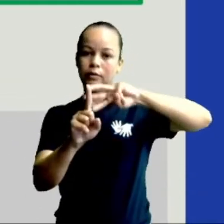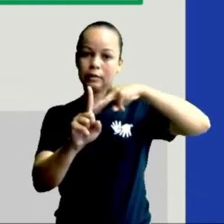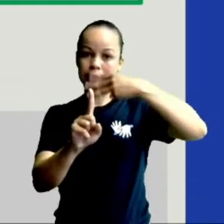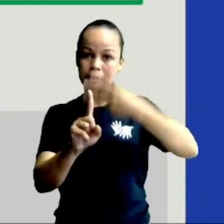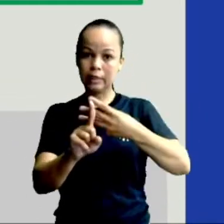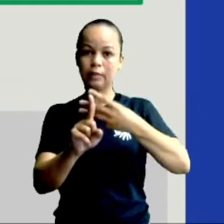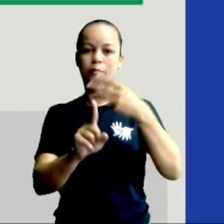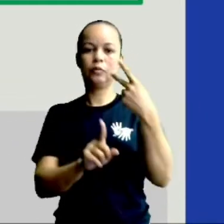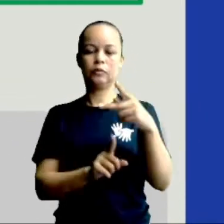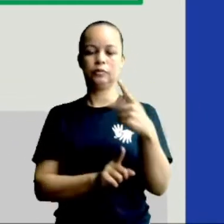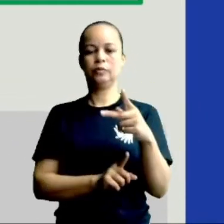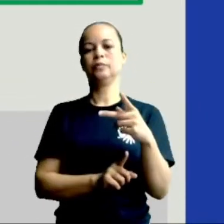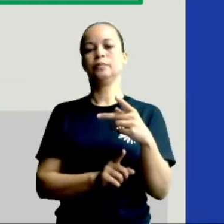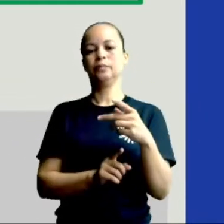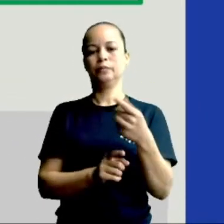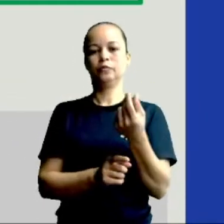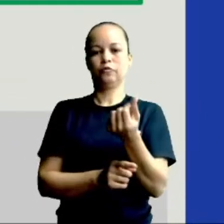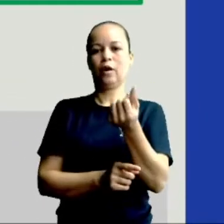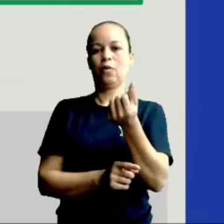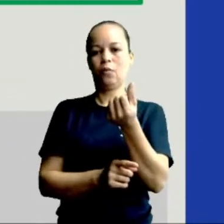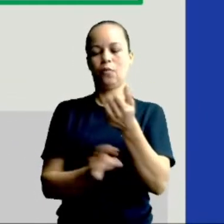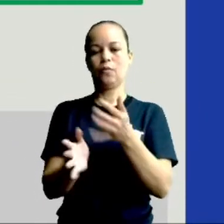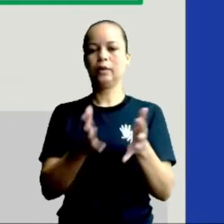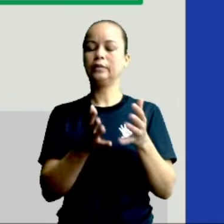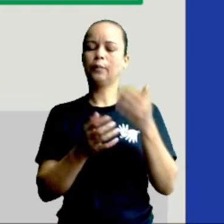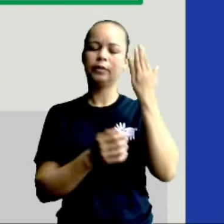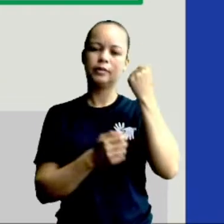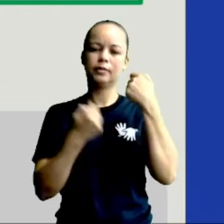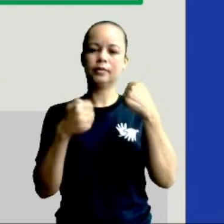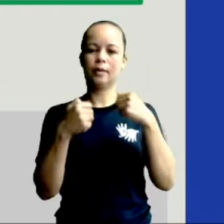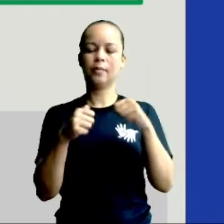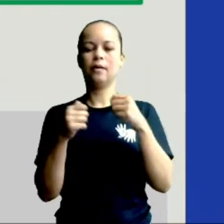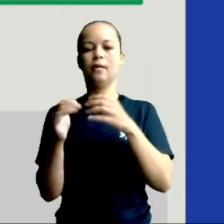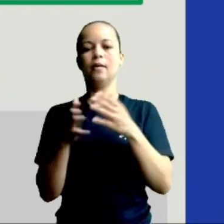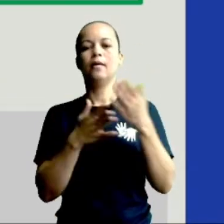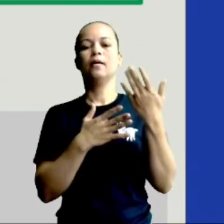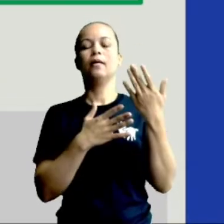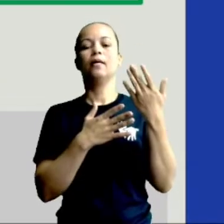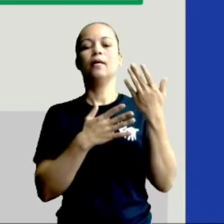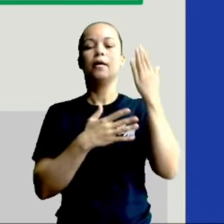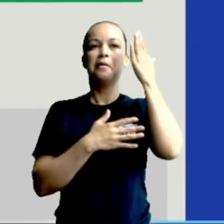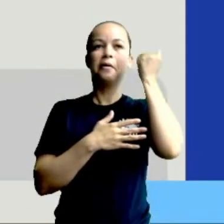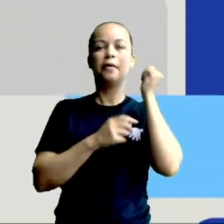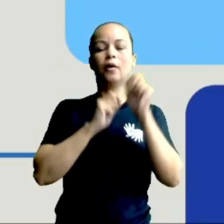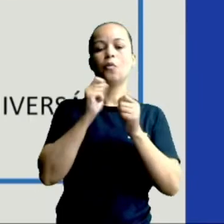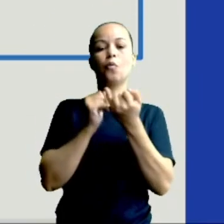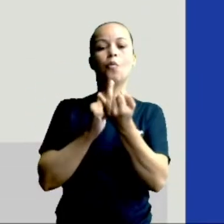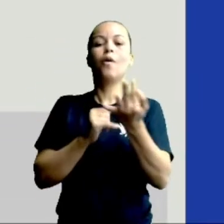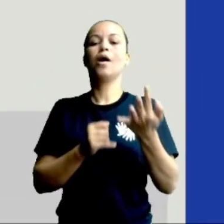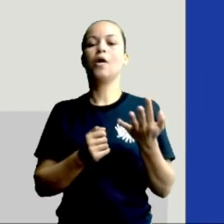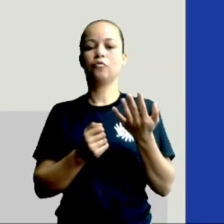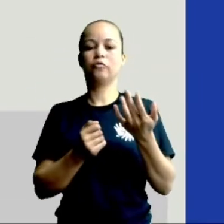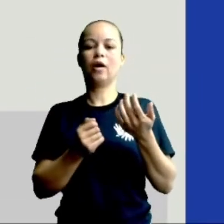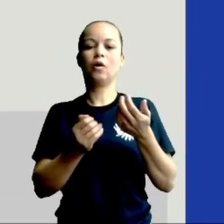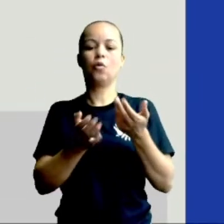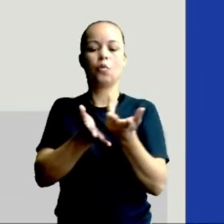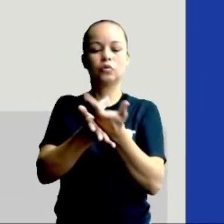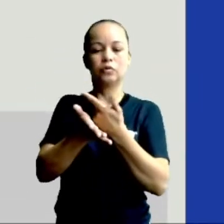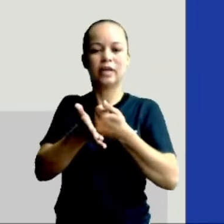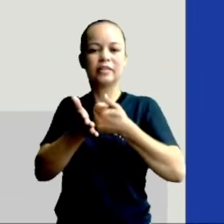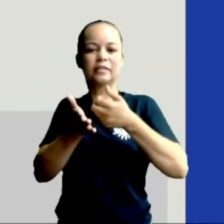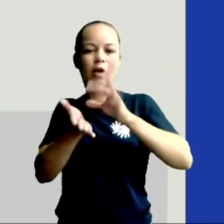disso. E aí a gente precisa saber quanto custou o pacote de figurinhas do super-herói, ok? Então, segura aí que a gente vai para outra